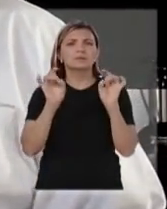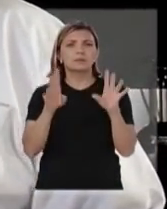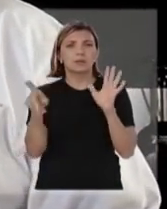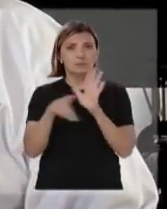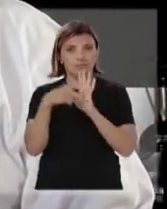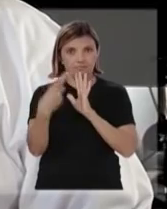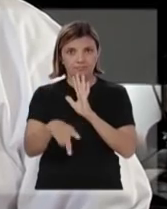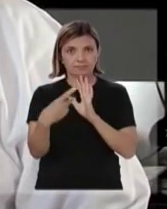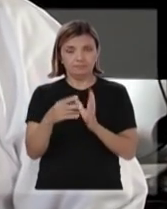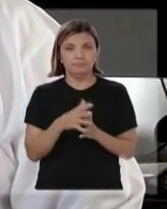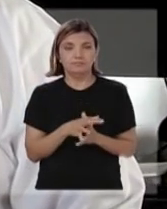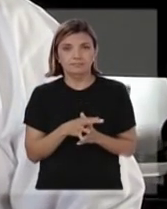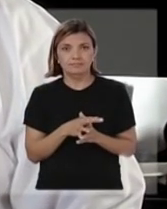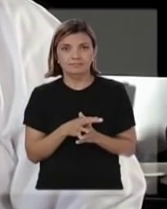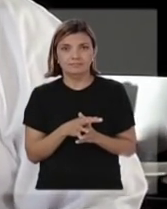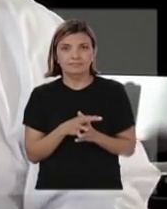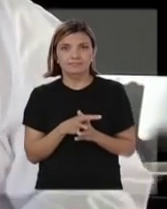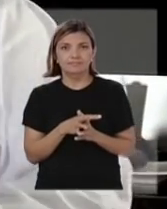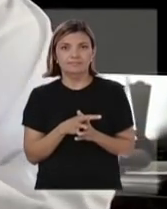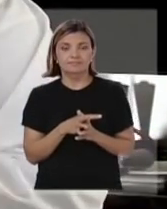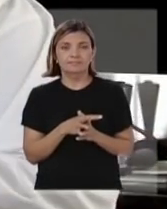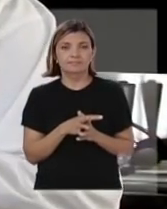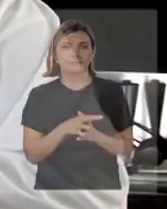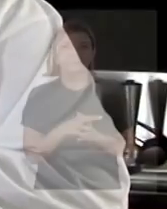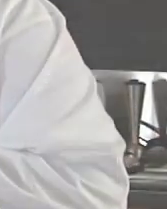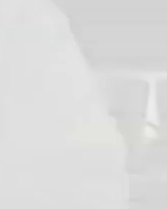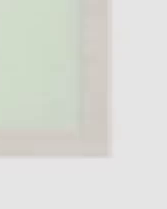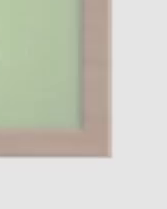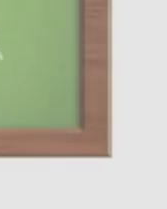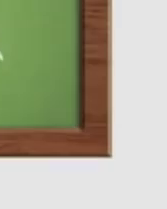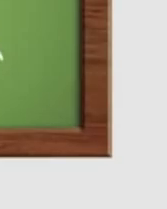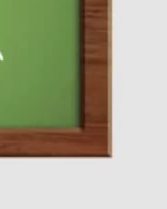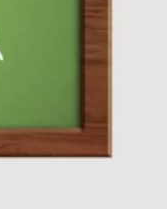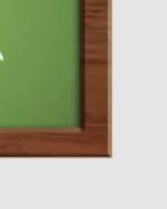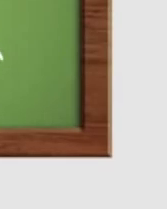conhecidos do cartapo da região sudeste. Nunca fechou, né?